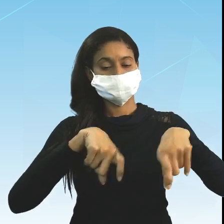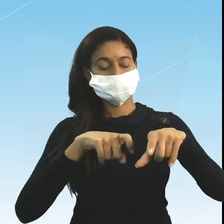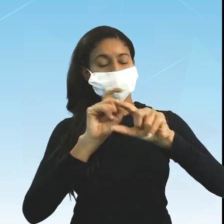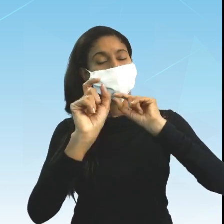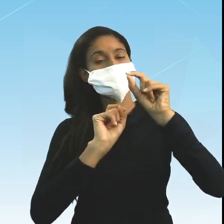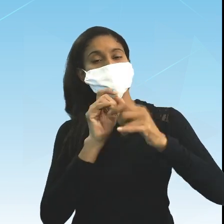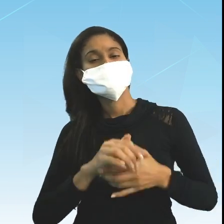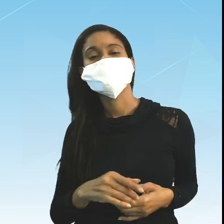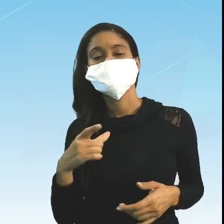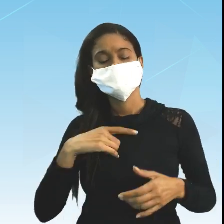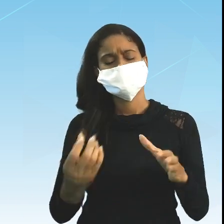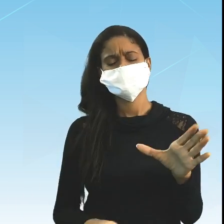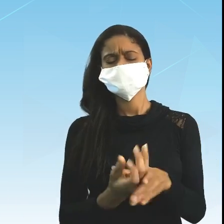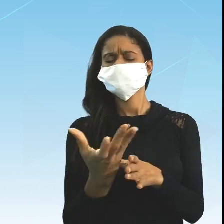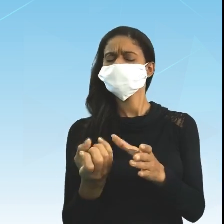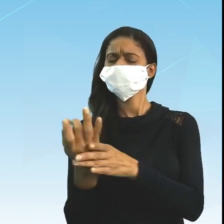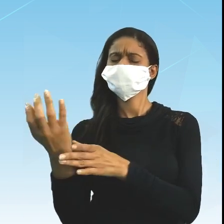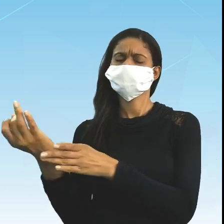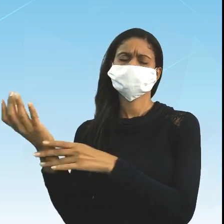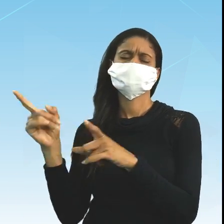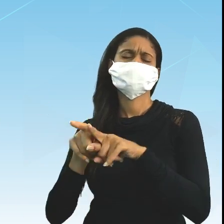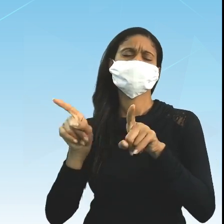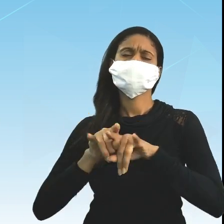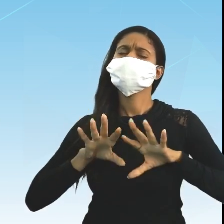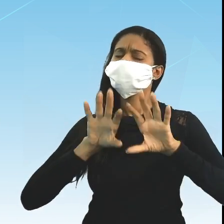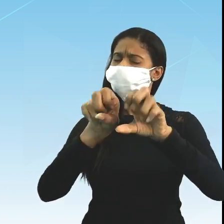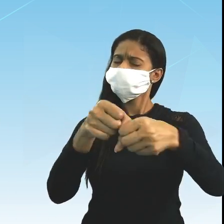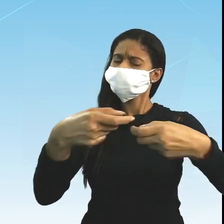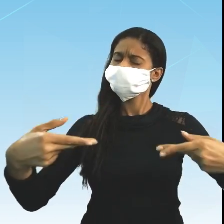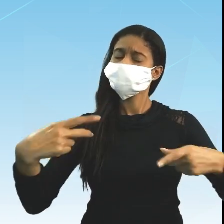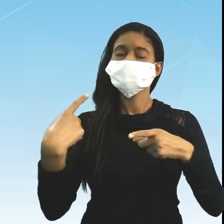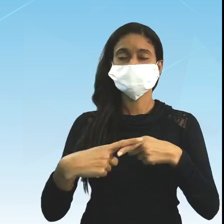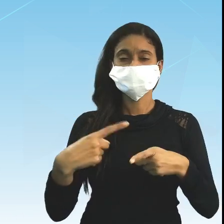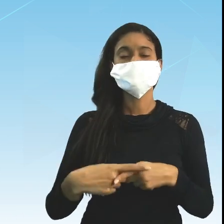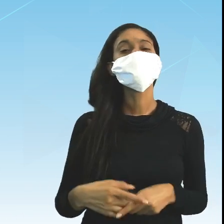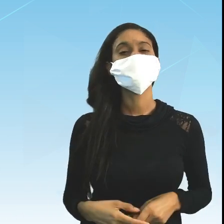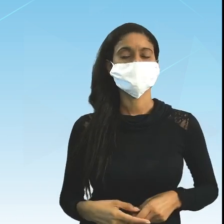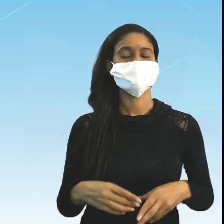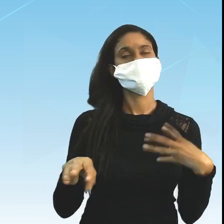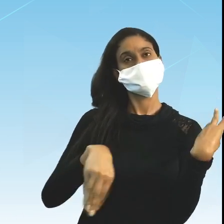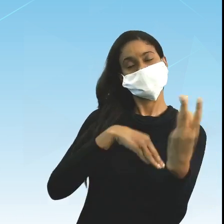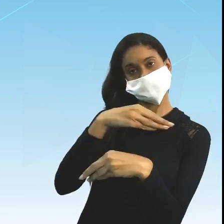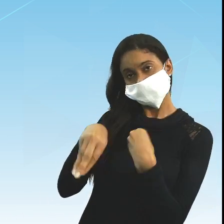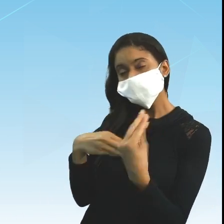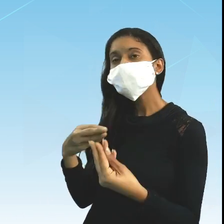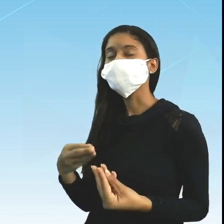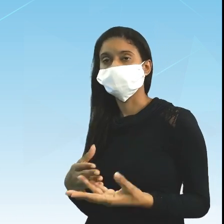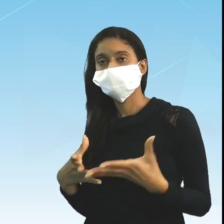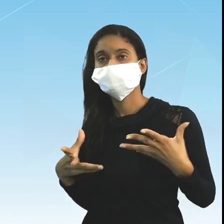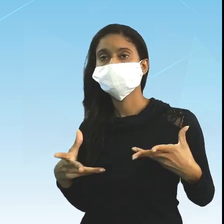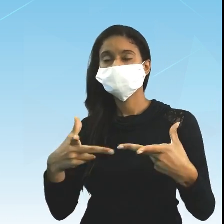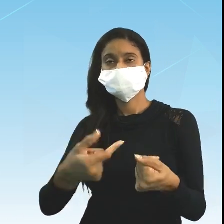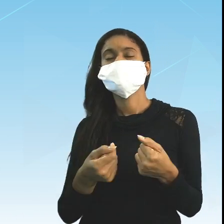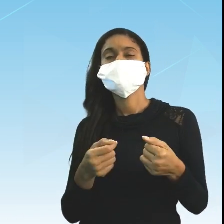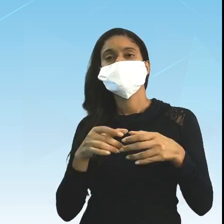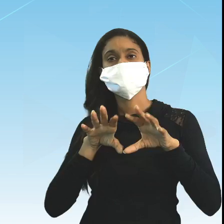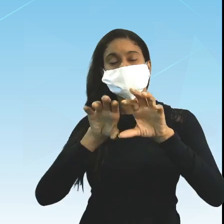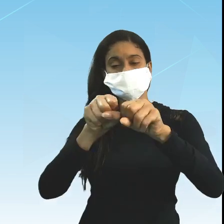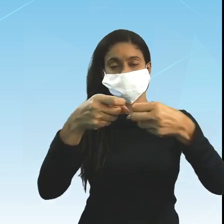ter as plantações, os animais, porque está misturado com agrícola, animais e plantas.